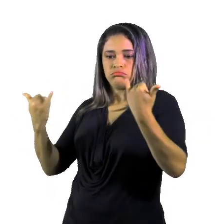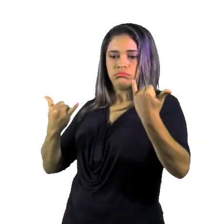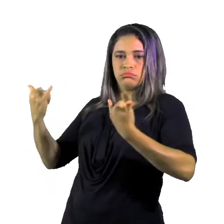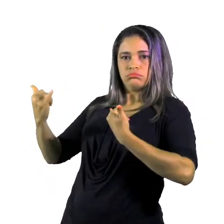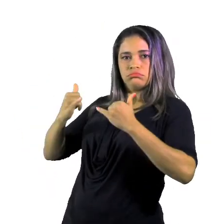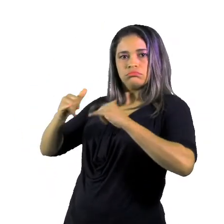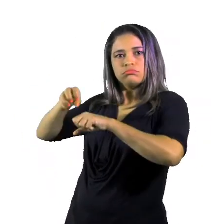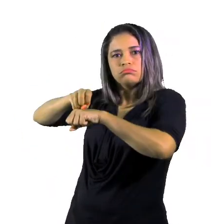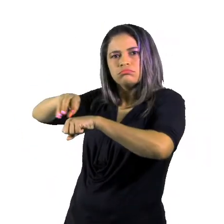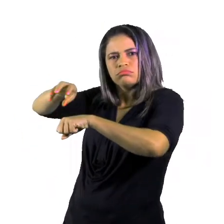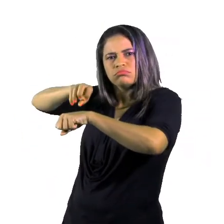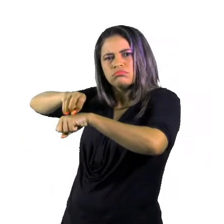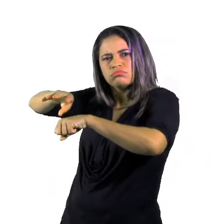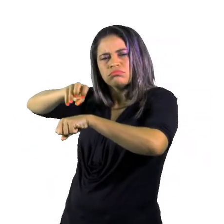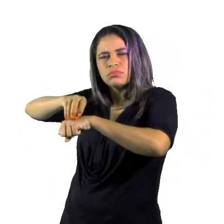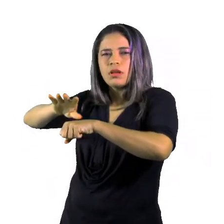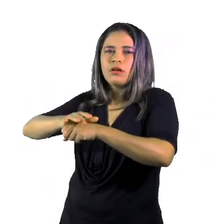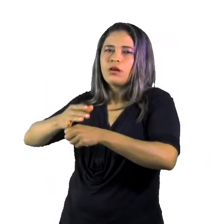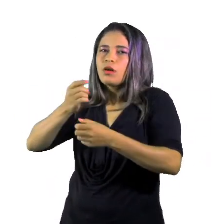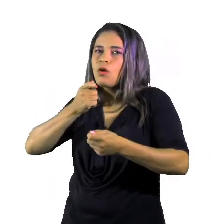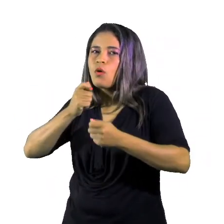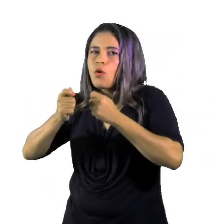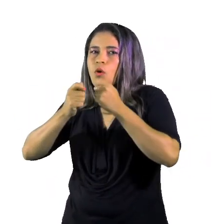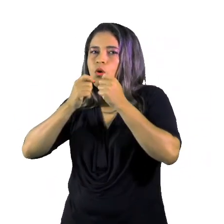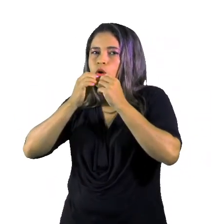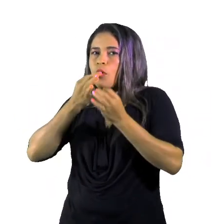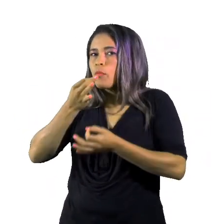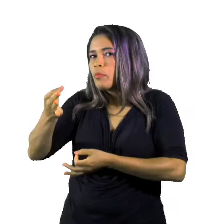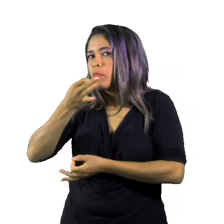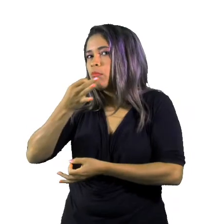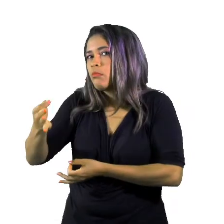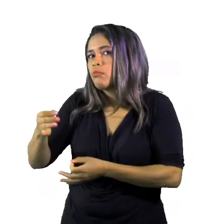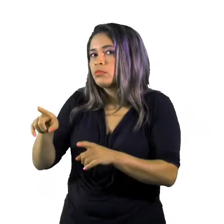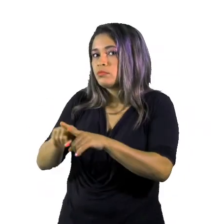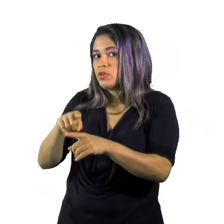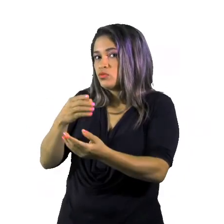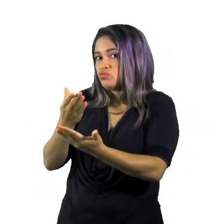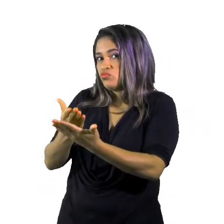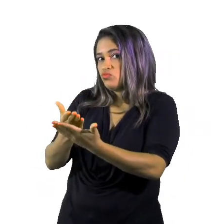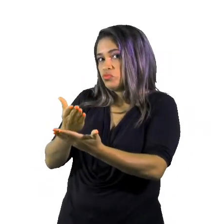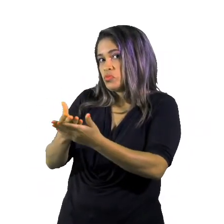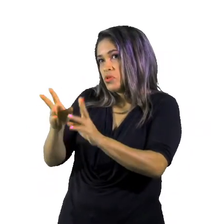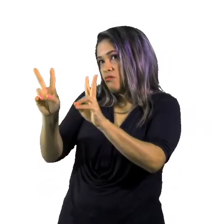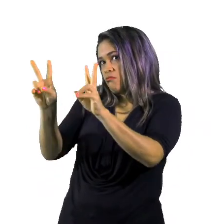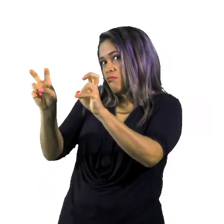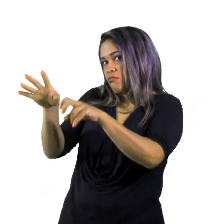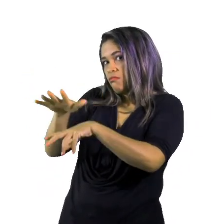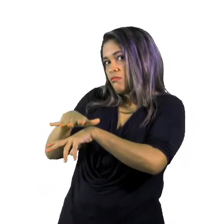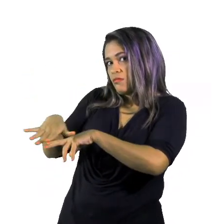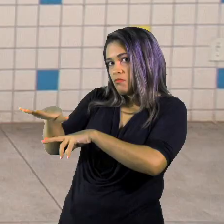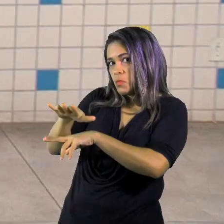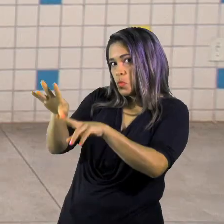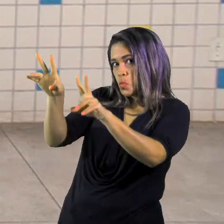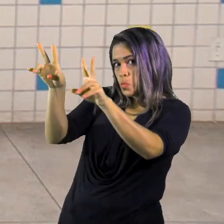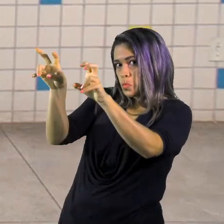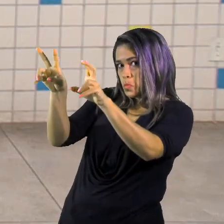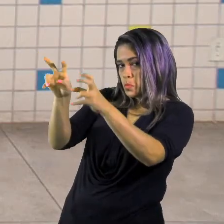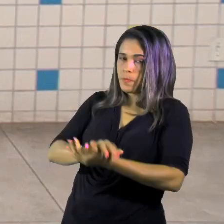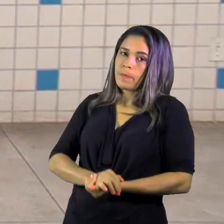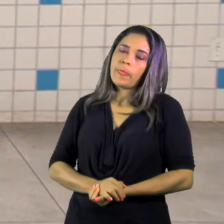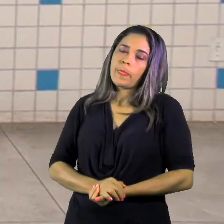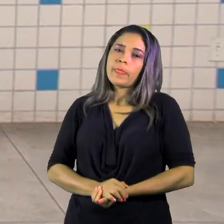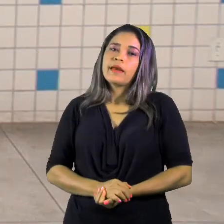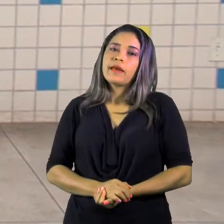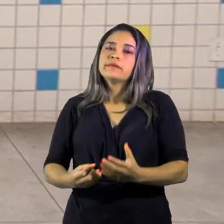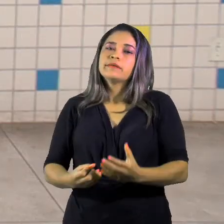dicas, tutoriais, opiniões e até mesmo estudos sobre determinada área ou assunto. Surgem aí